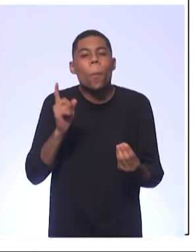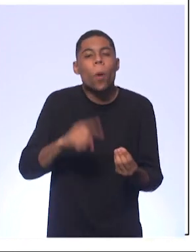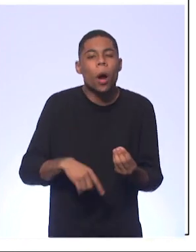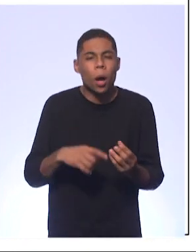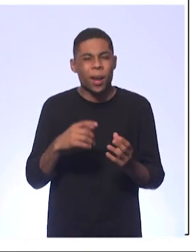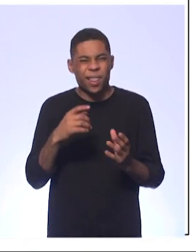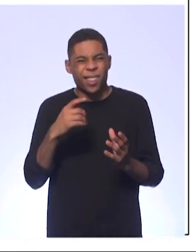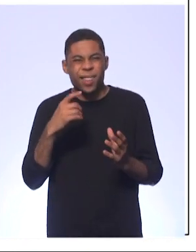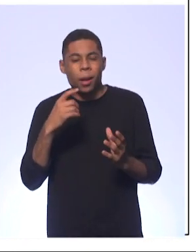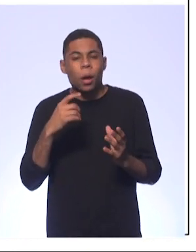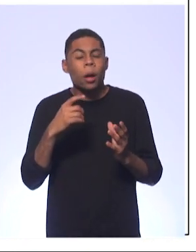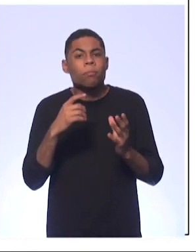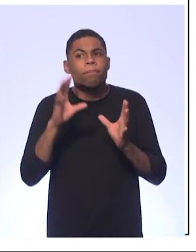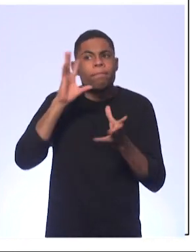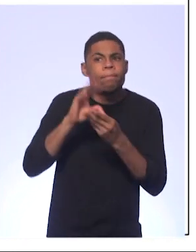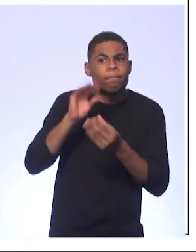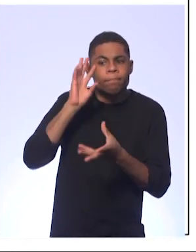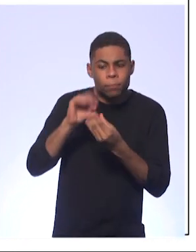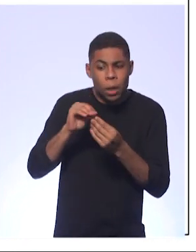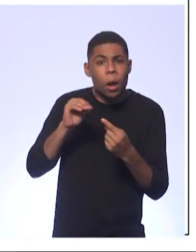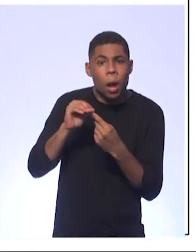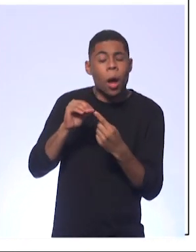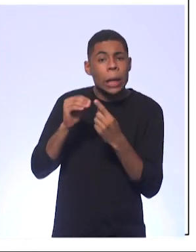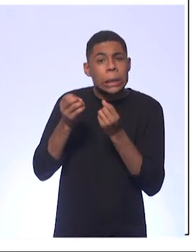torne uma